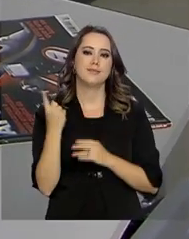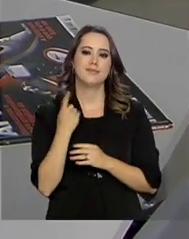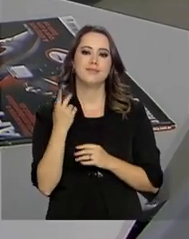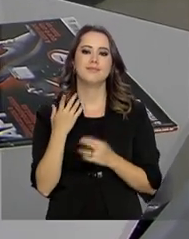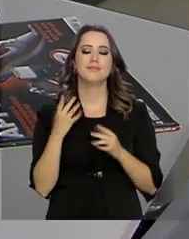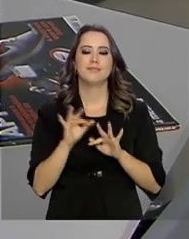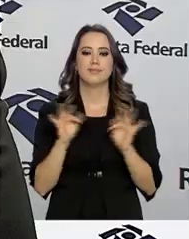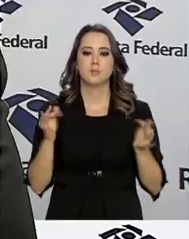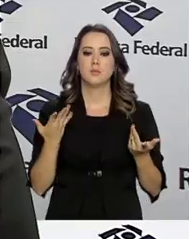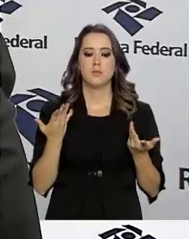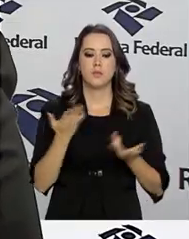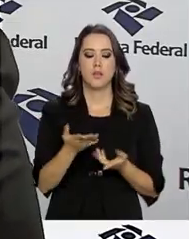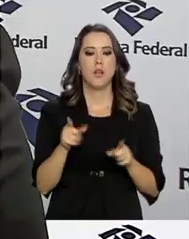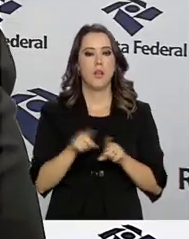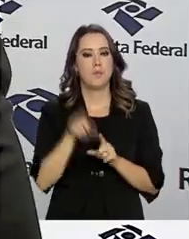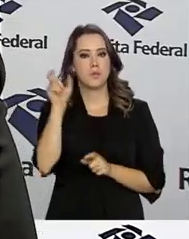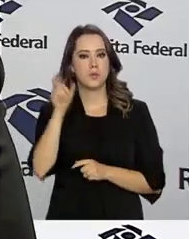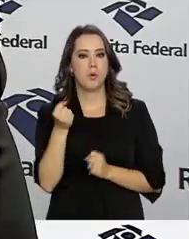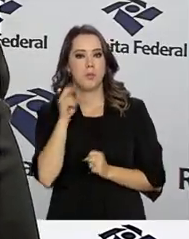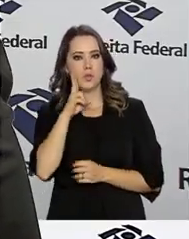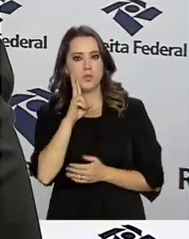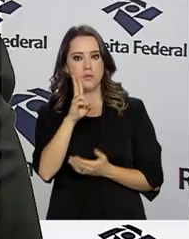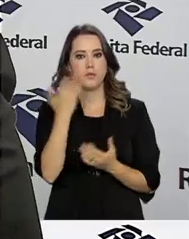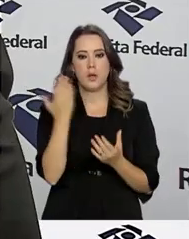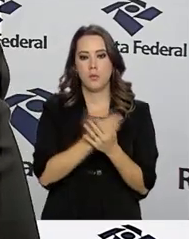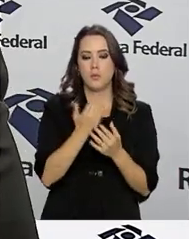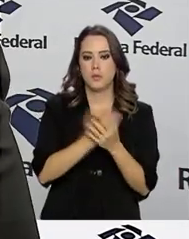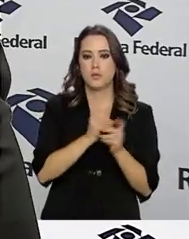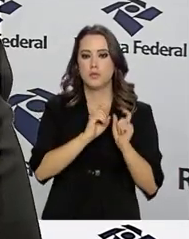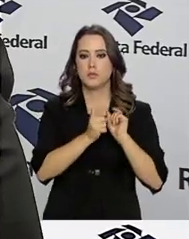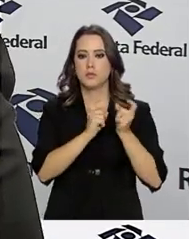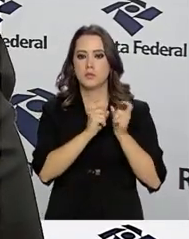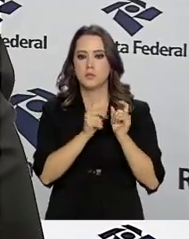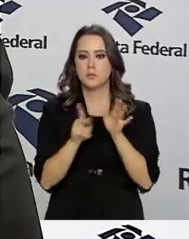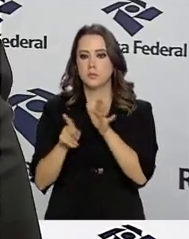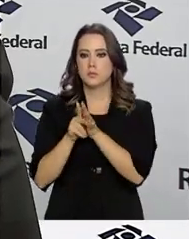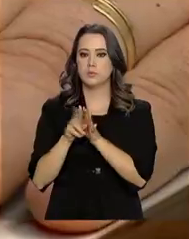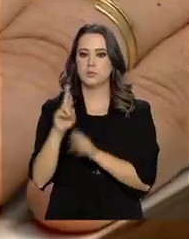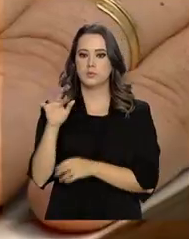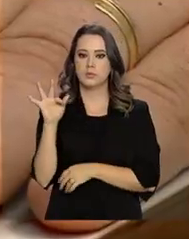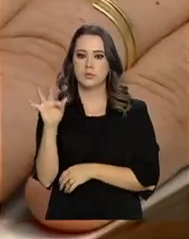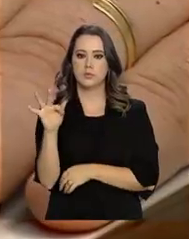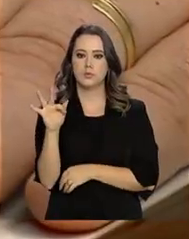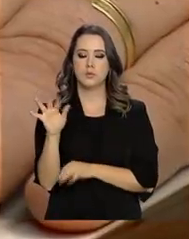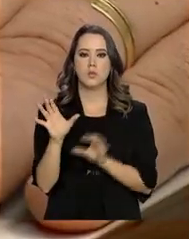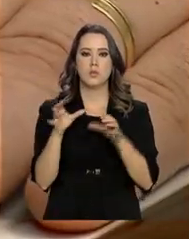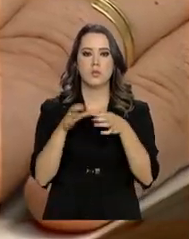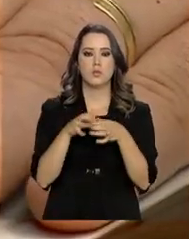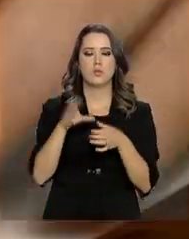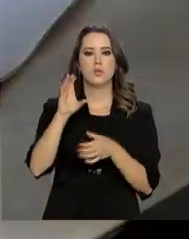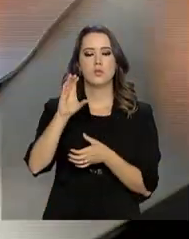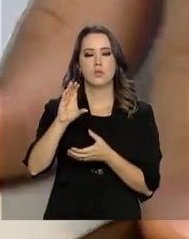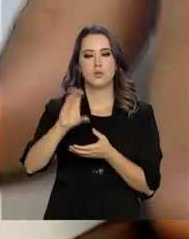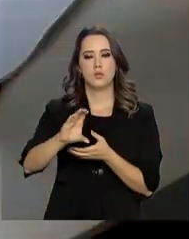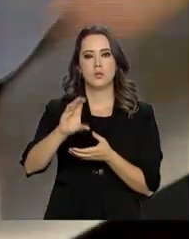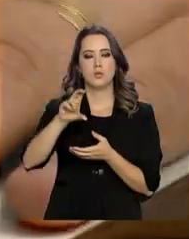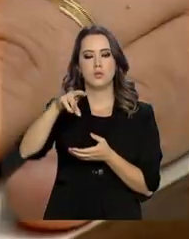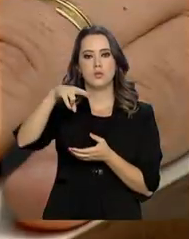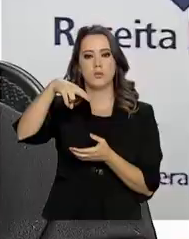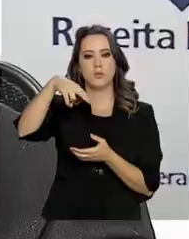contribuinte agora pode consultar processos administrativos na receita federal no conselho administrativo de recursos